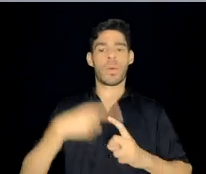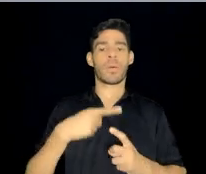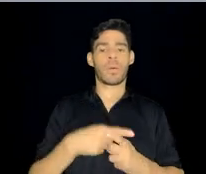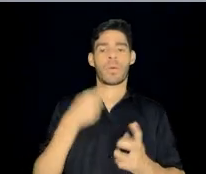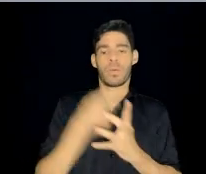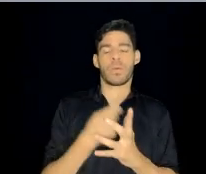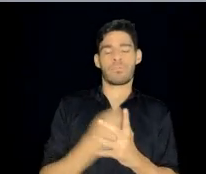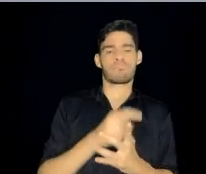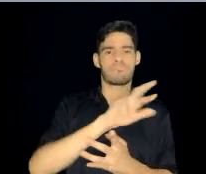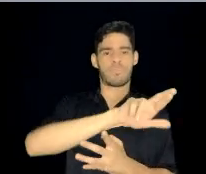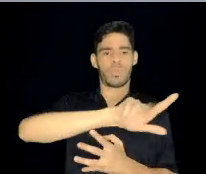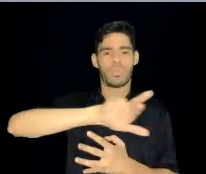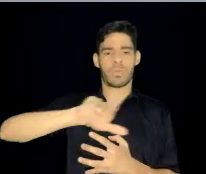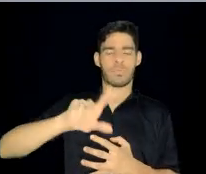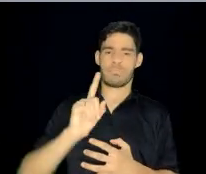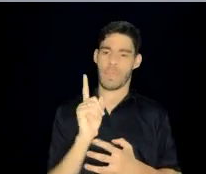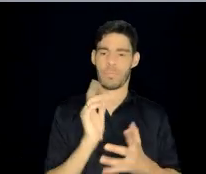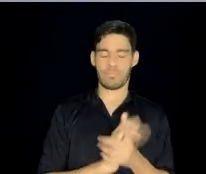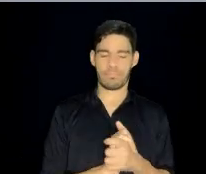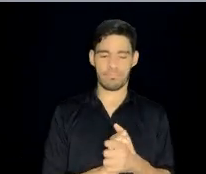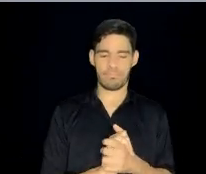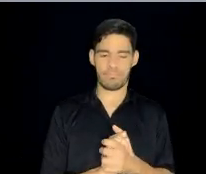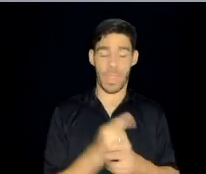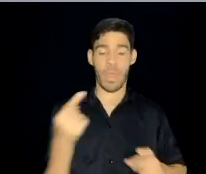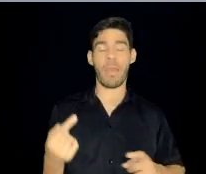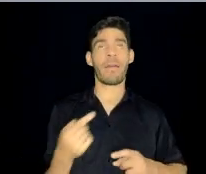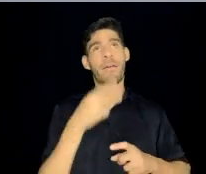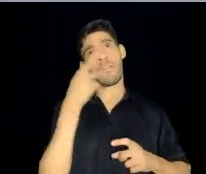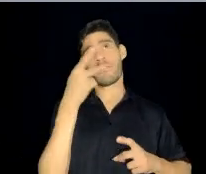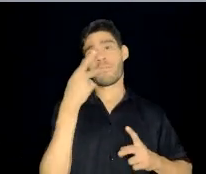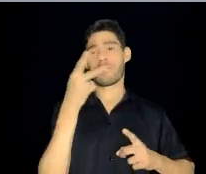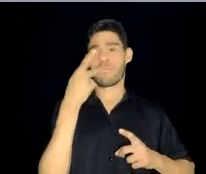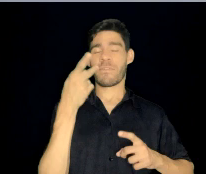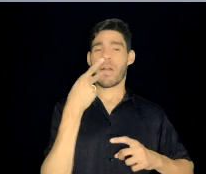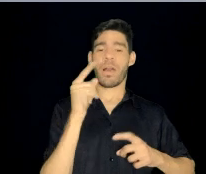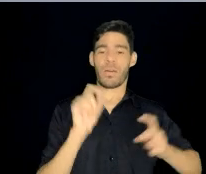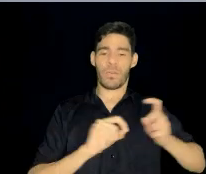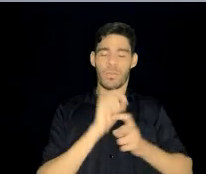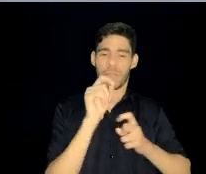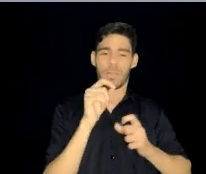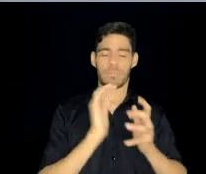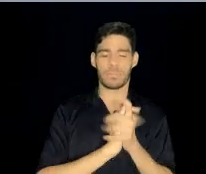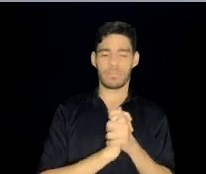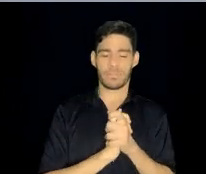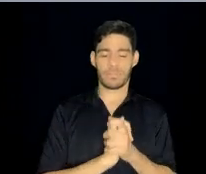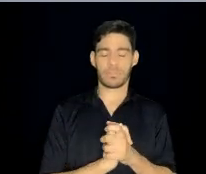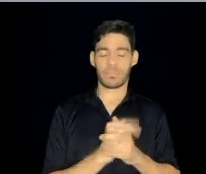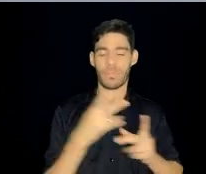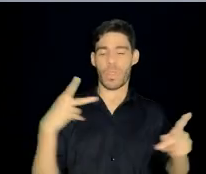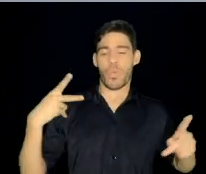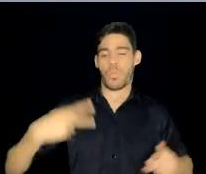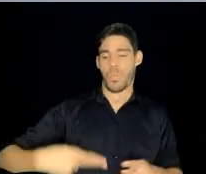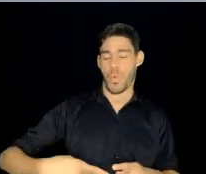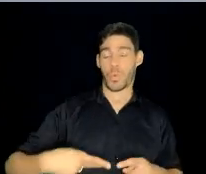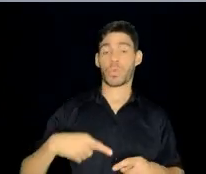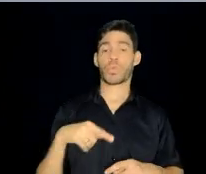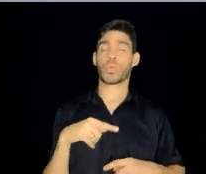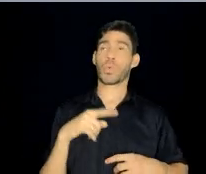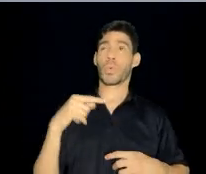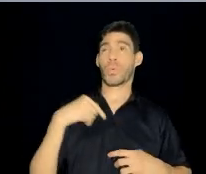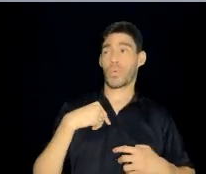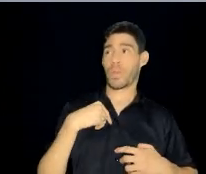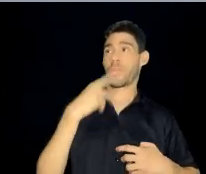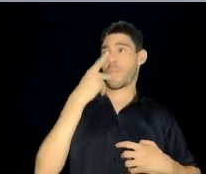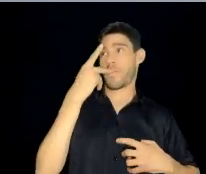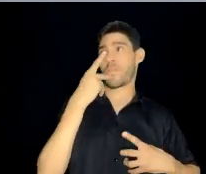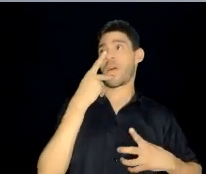conduta pela inexigibilidade de conduta diversa. Em relação a esse